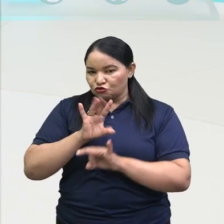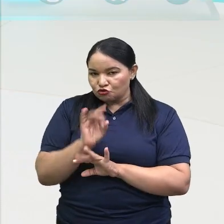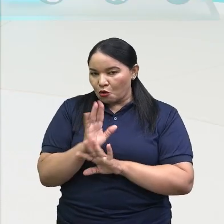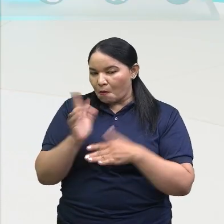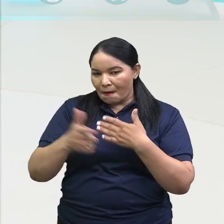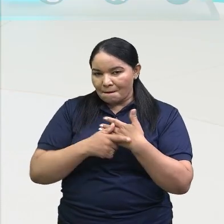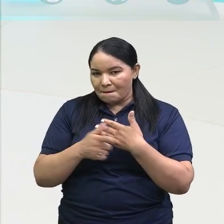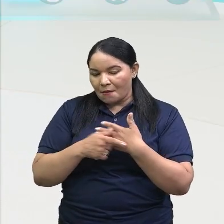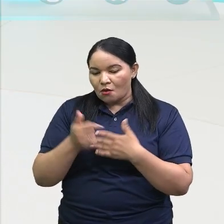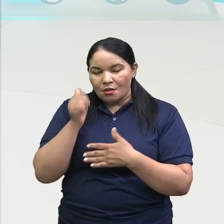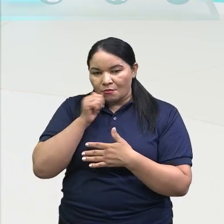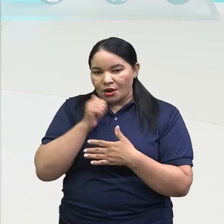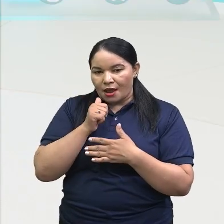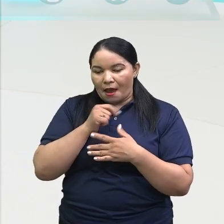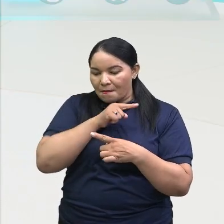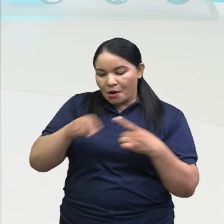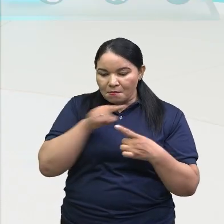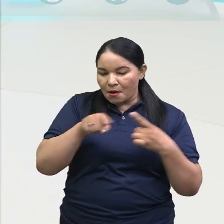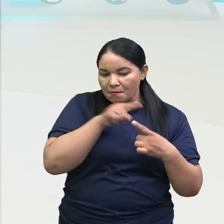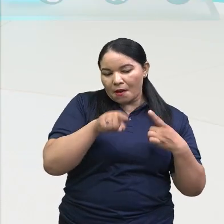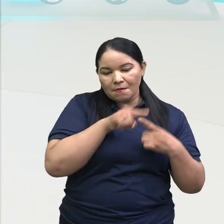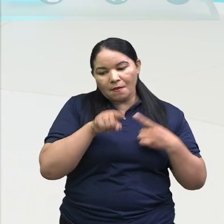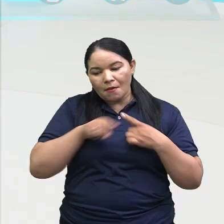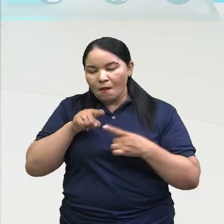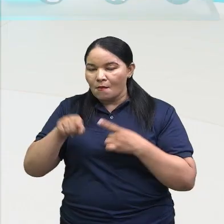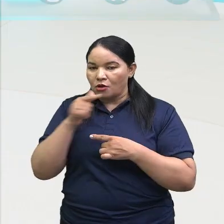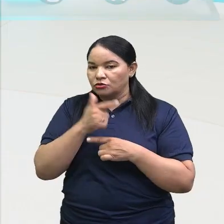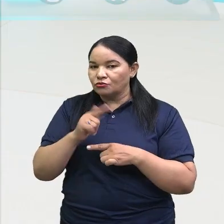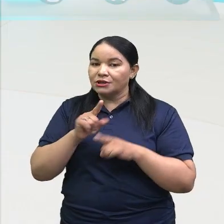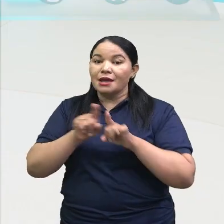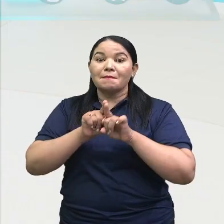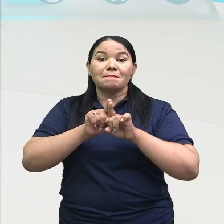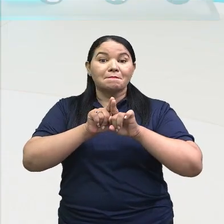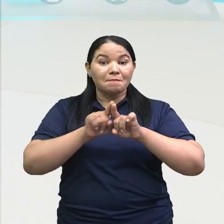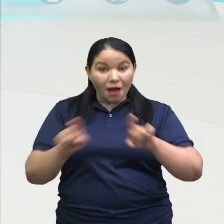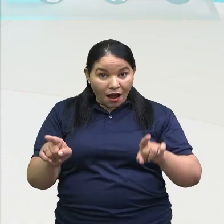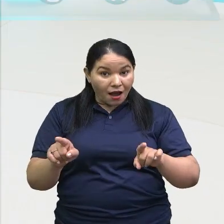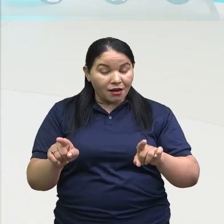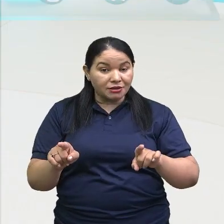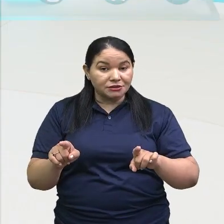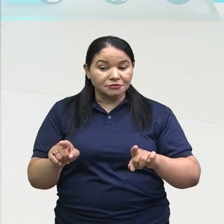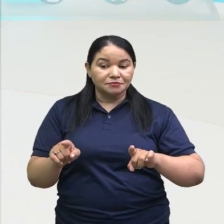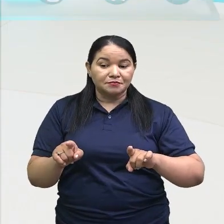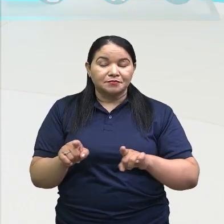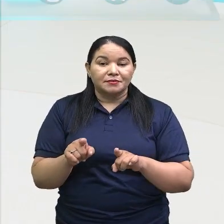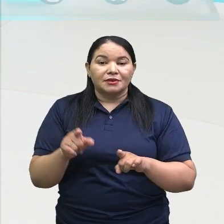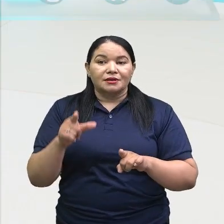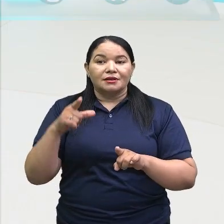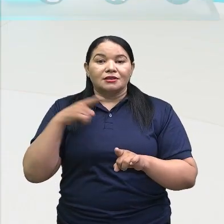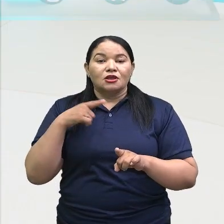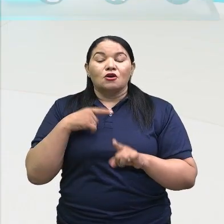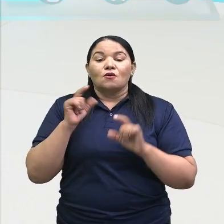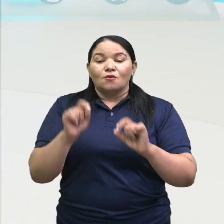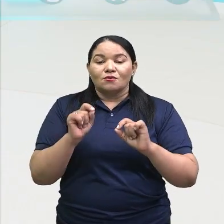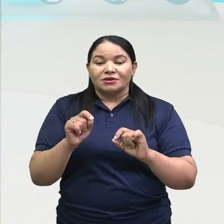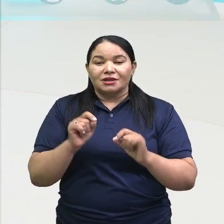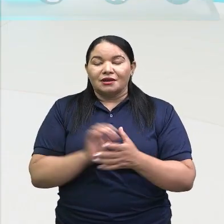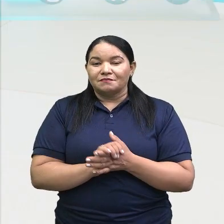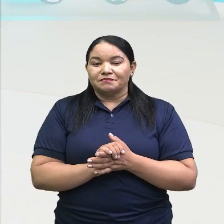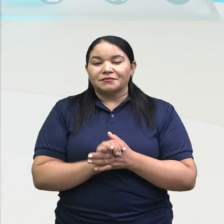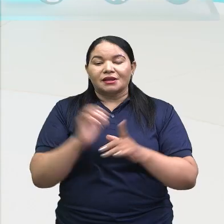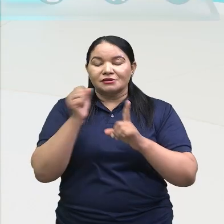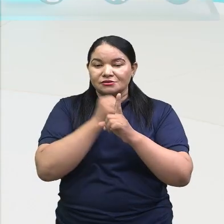mulher não era proibida de nada, não tinha uma lei, mulheres não podem fazer nada, não é isso. Mas as formas de condução